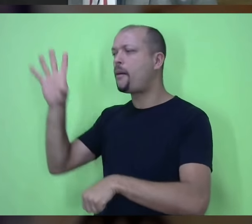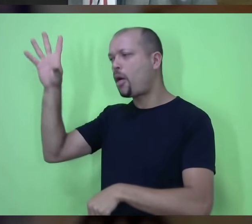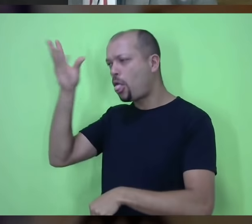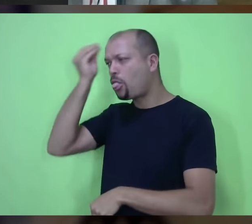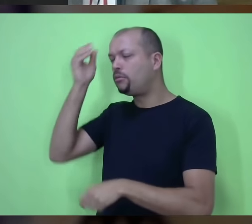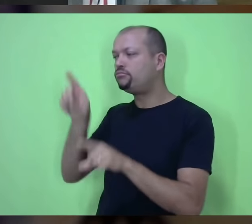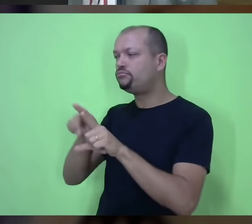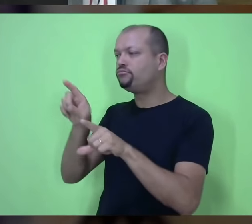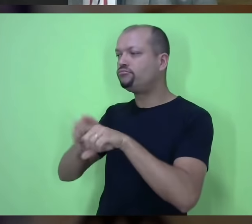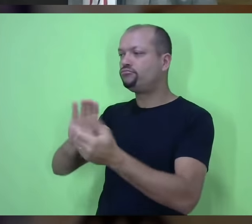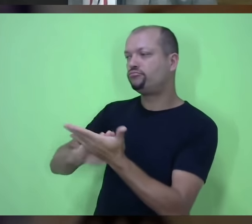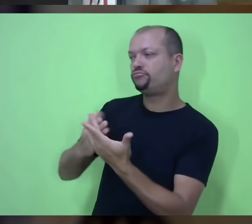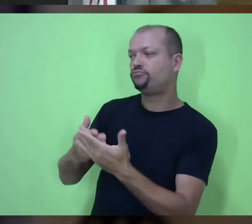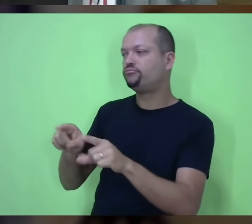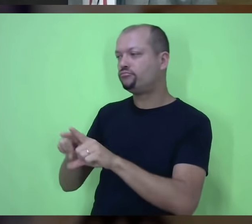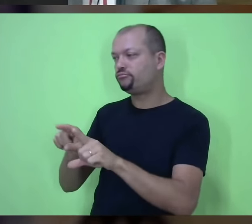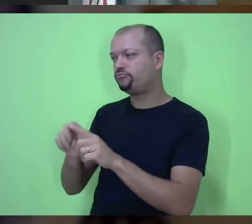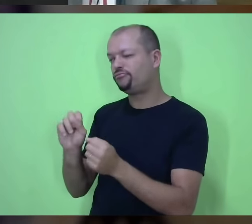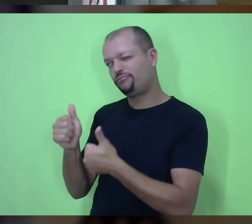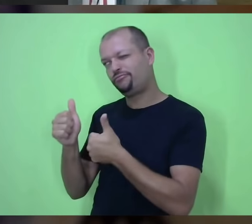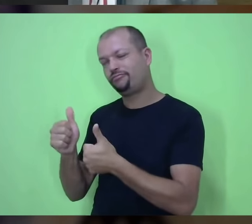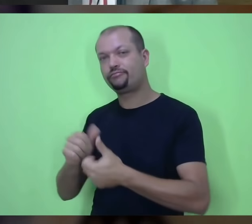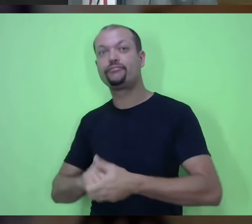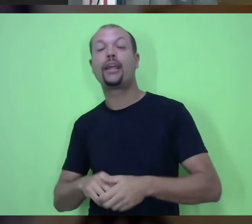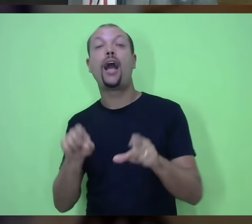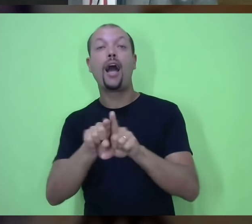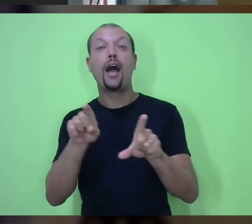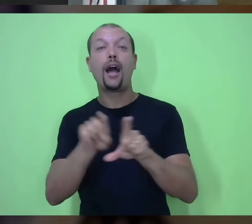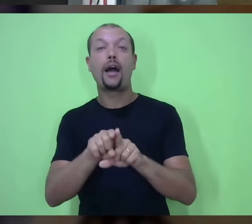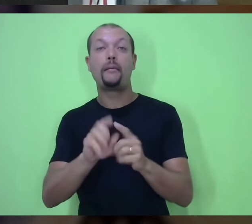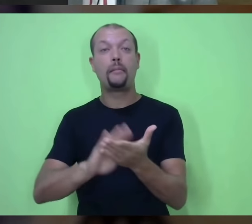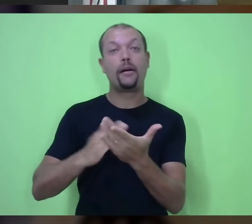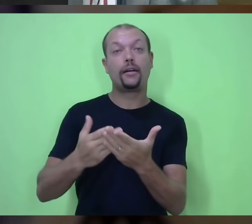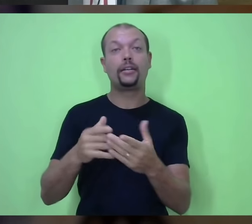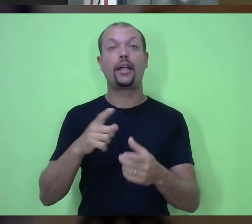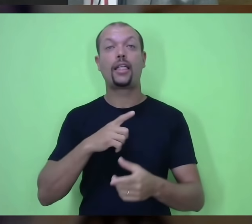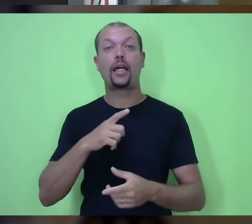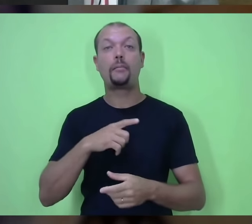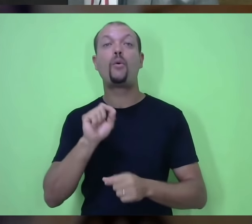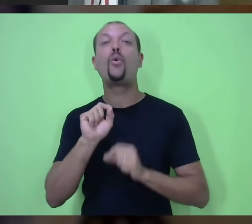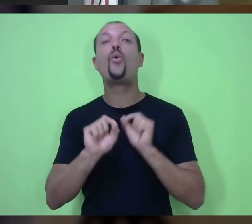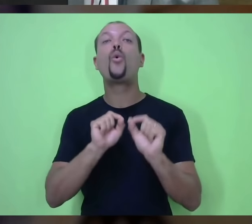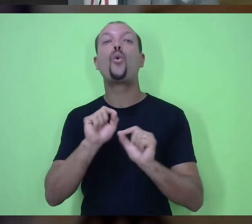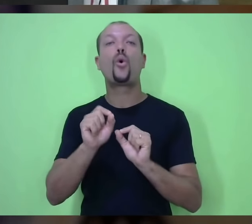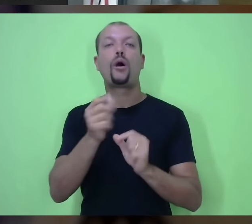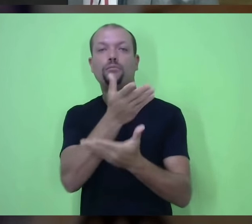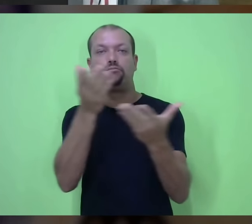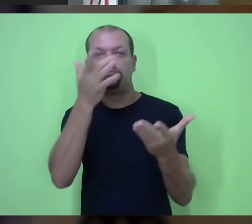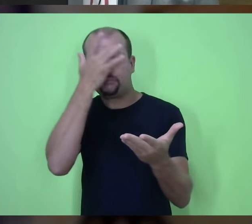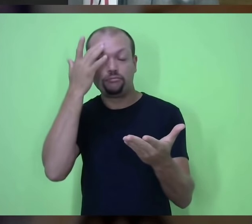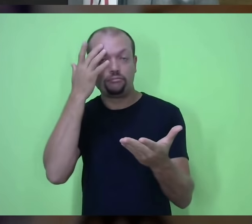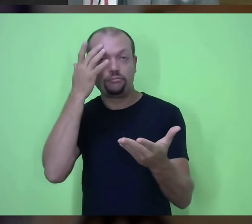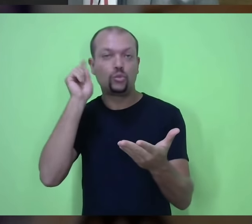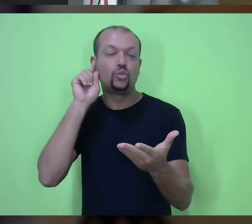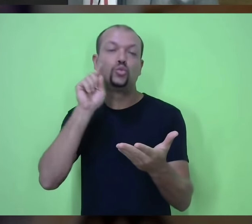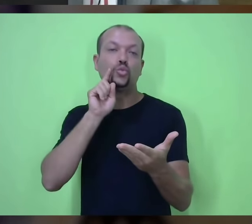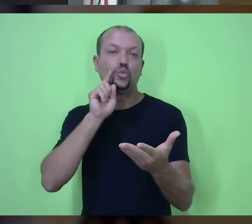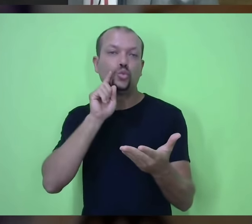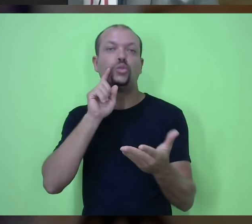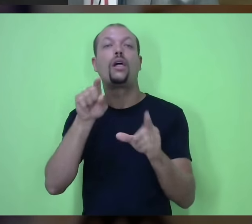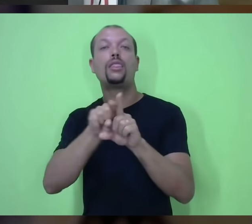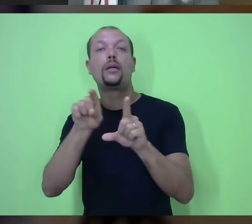seu dom para trazer aqui a interpretação para a gente. Mas, além disso, da interpretação em Libras para os nossos irmãos que são surdos,